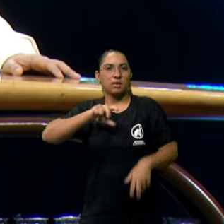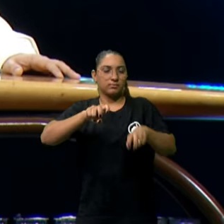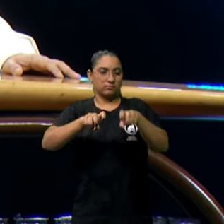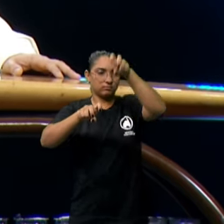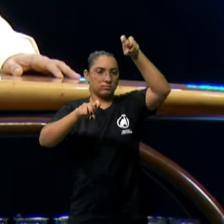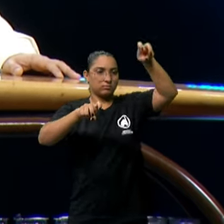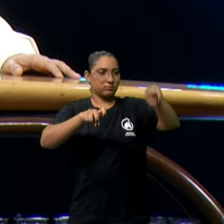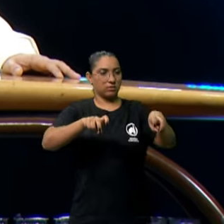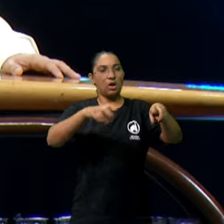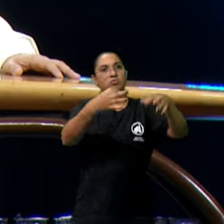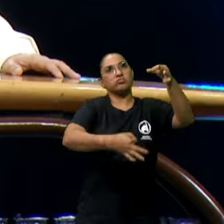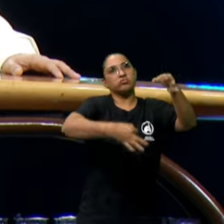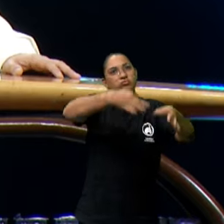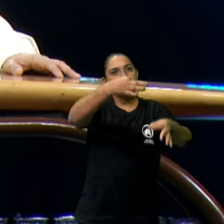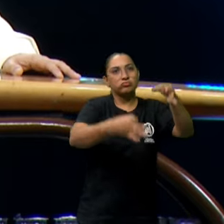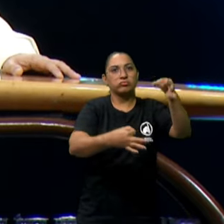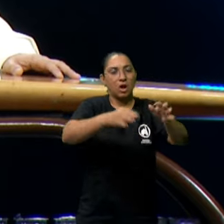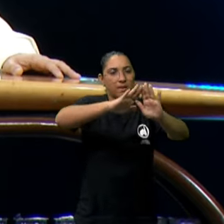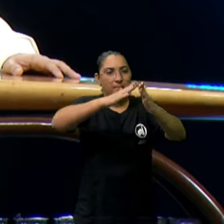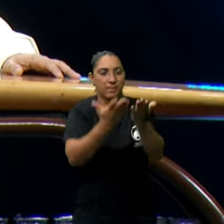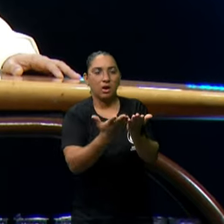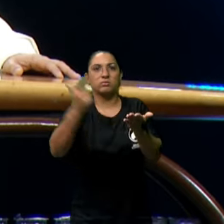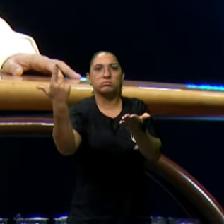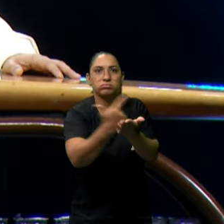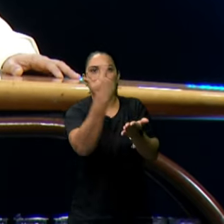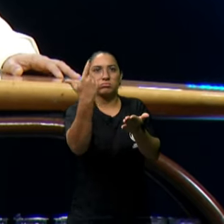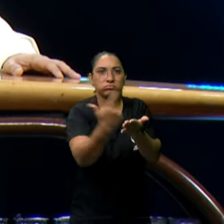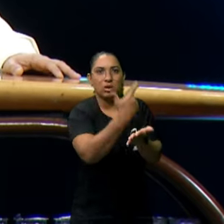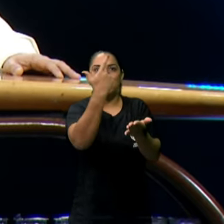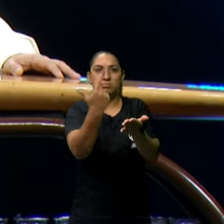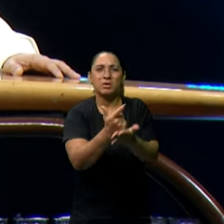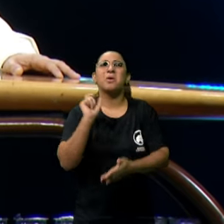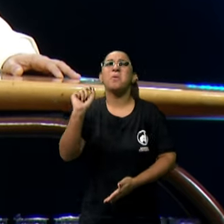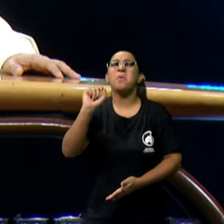e os livros foram abertas o que foram aberto